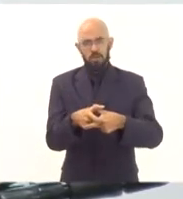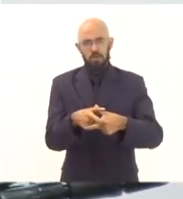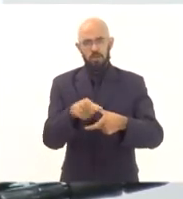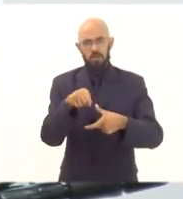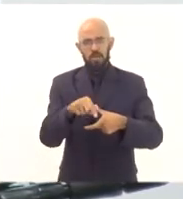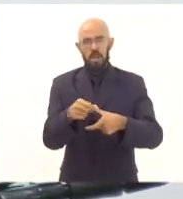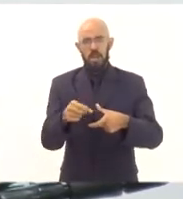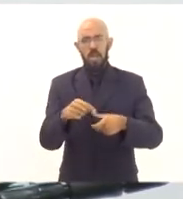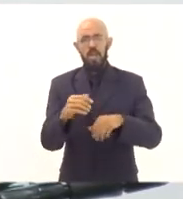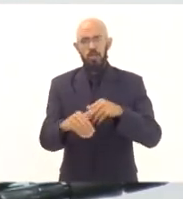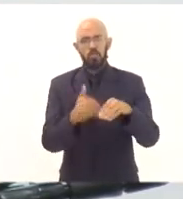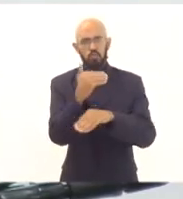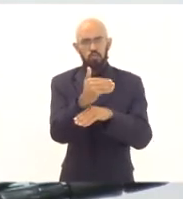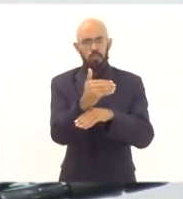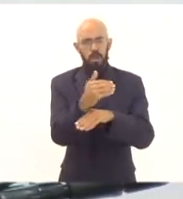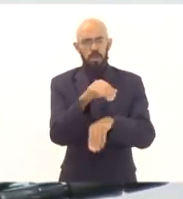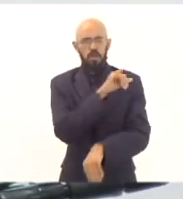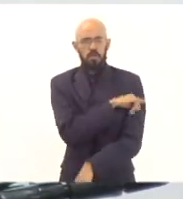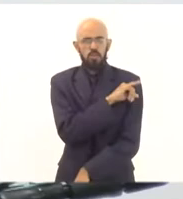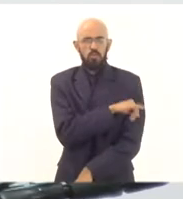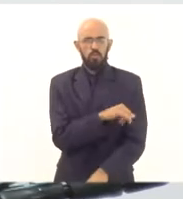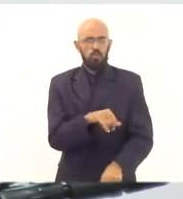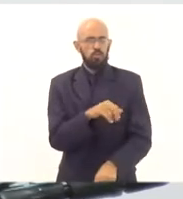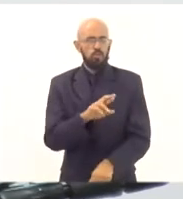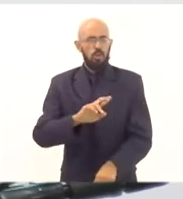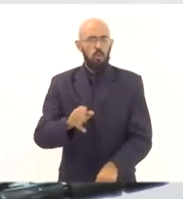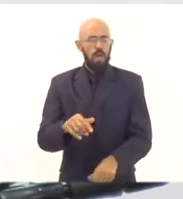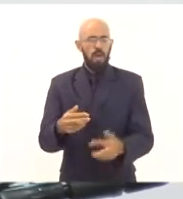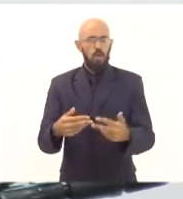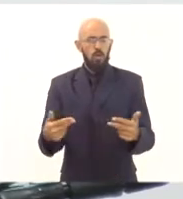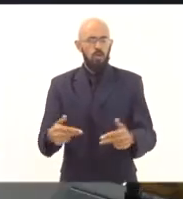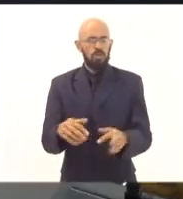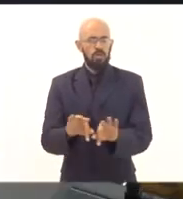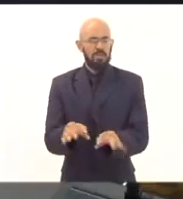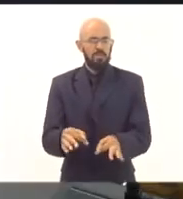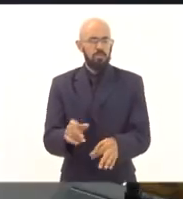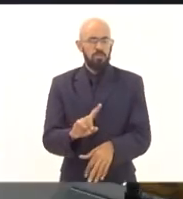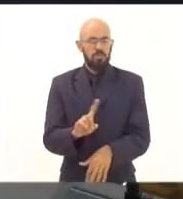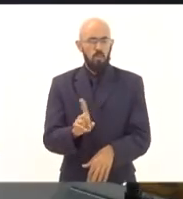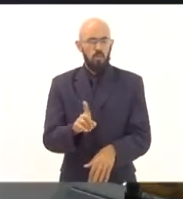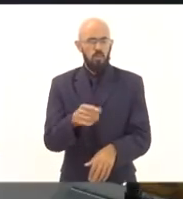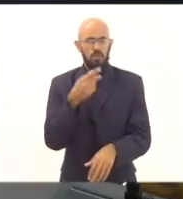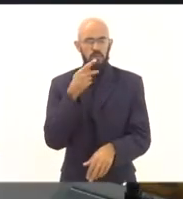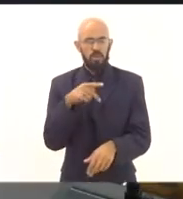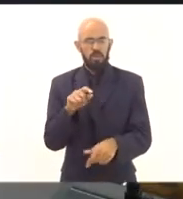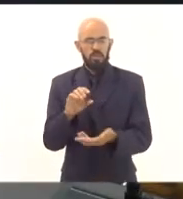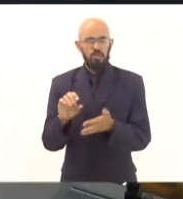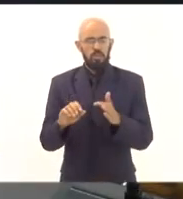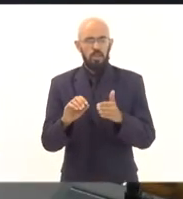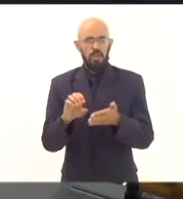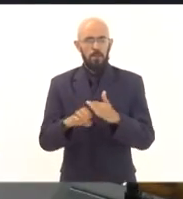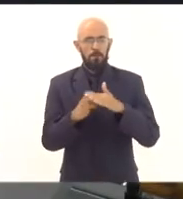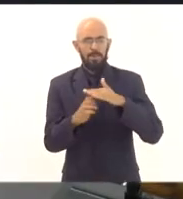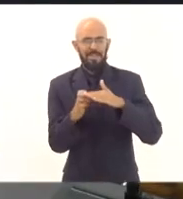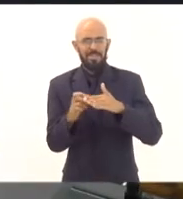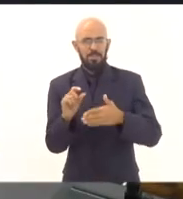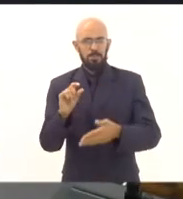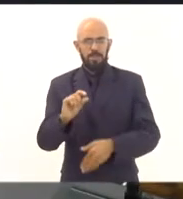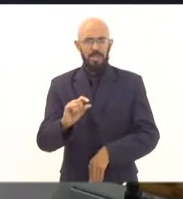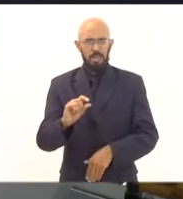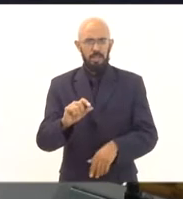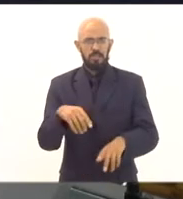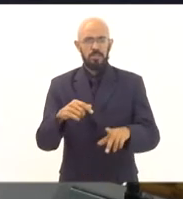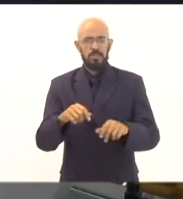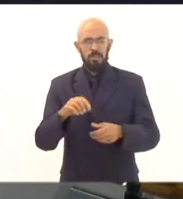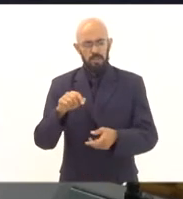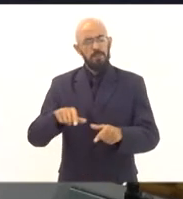que é algo do supera isso não é qualquer coisa a gente está falando de microempresas e pequenas empresas que empregam